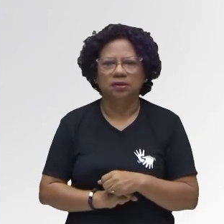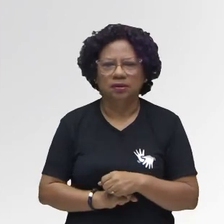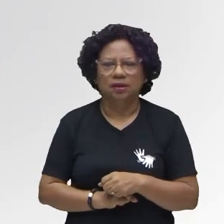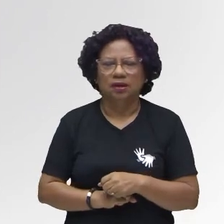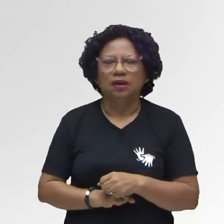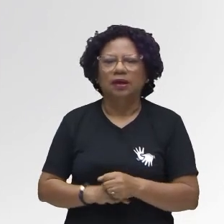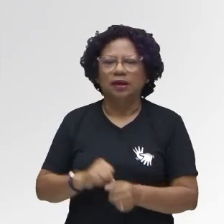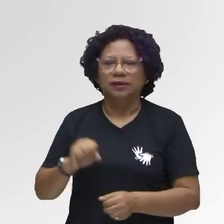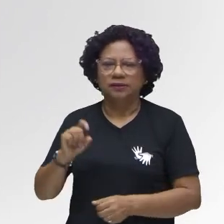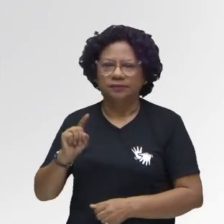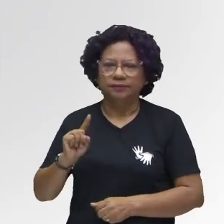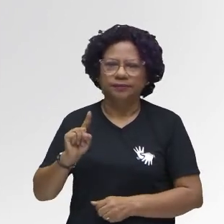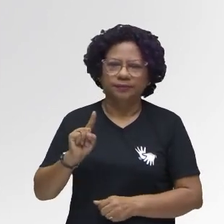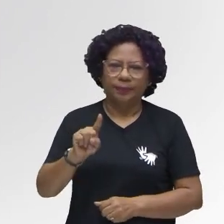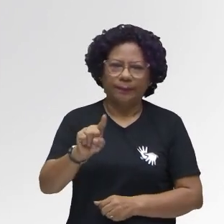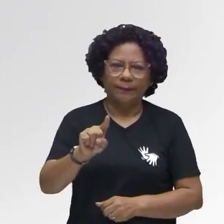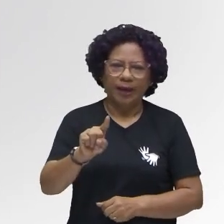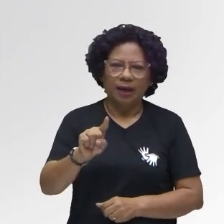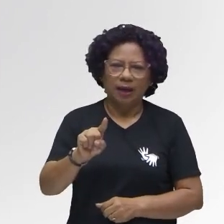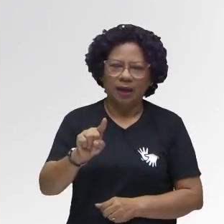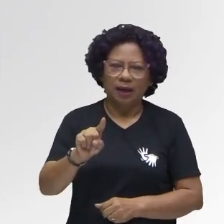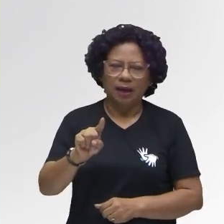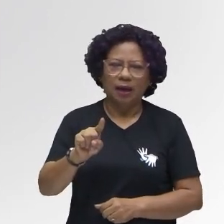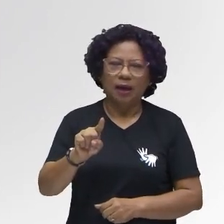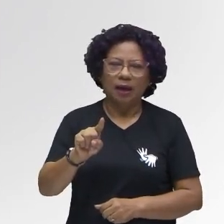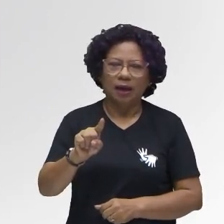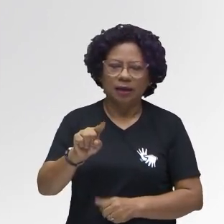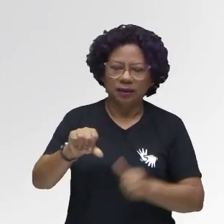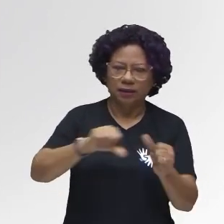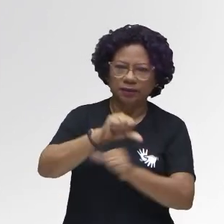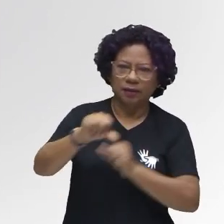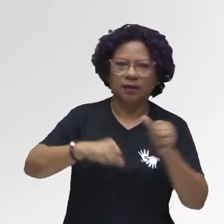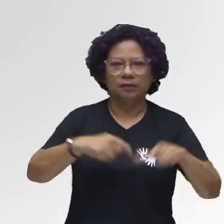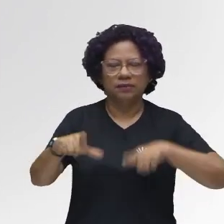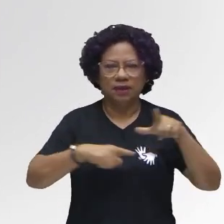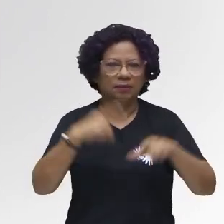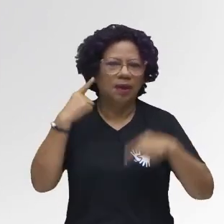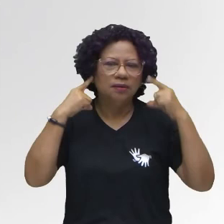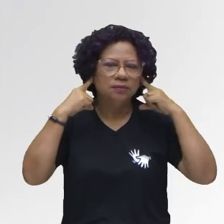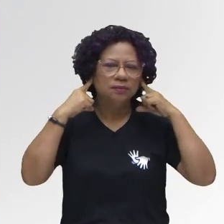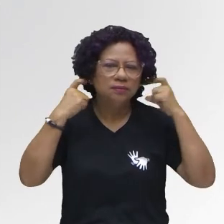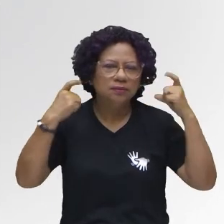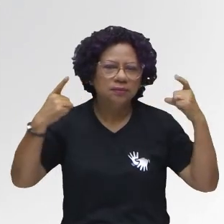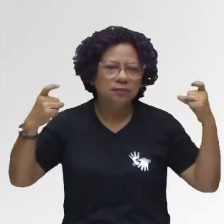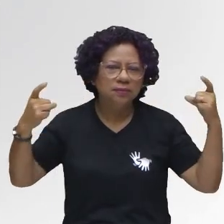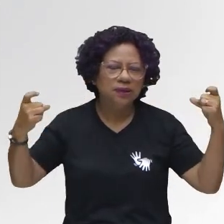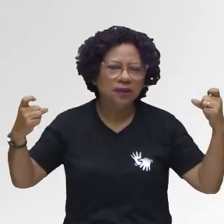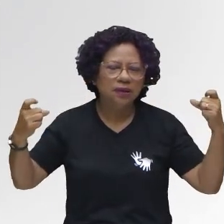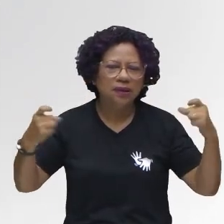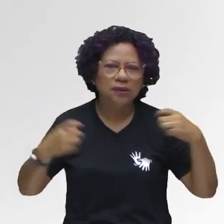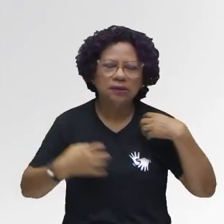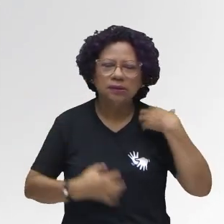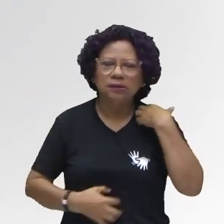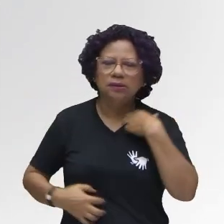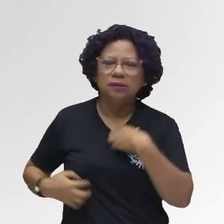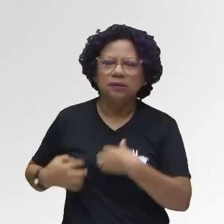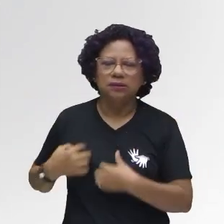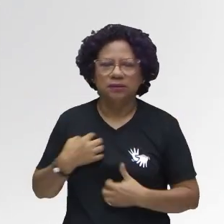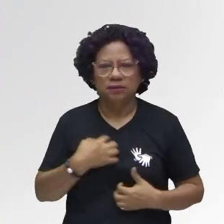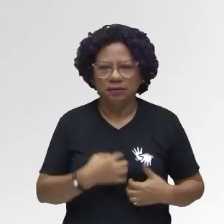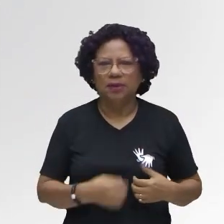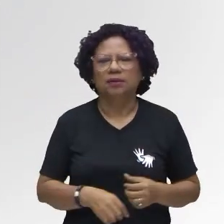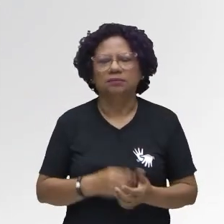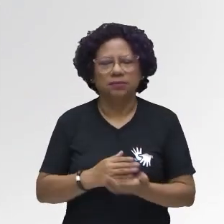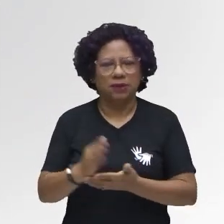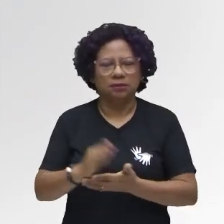para finalizar ou para iniciar o turno. Então, isso é um barulho que, por vezes, incomoda. A falta de moradias,